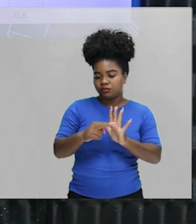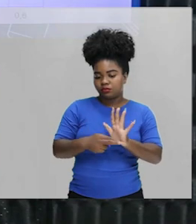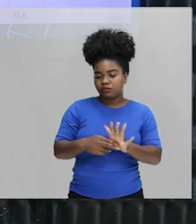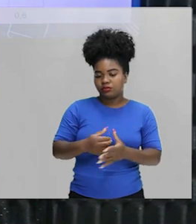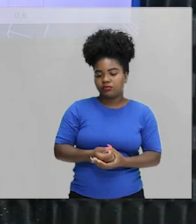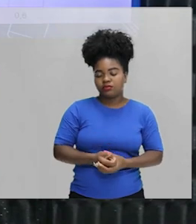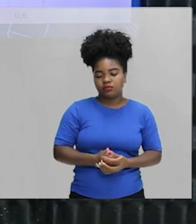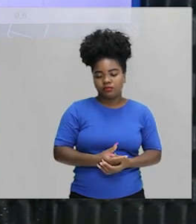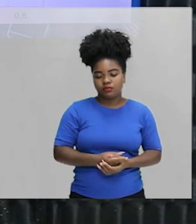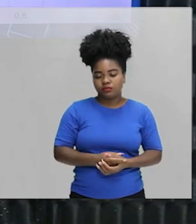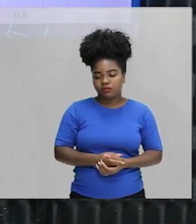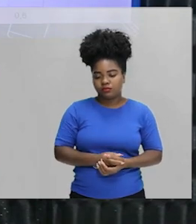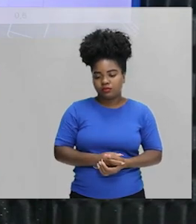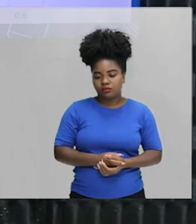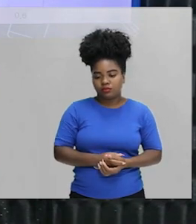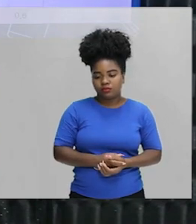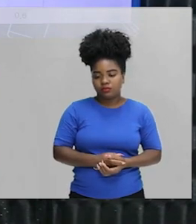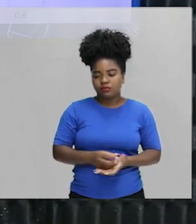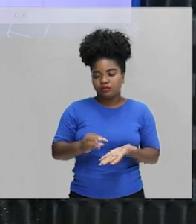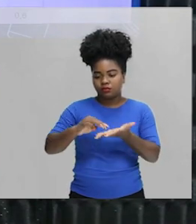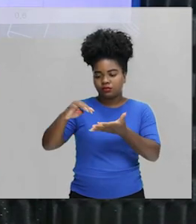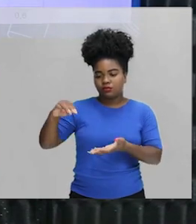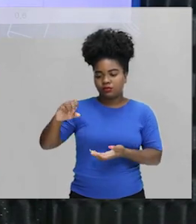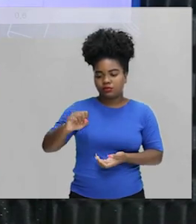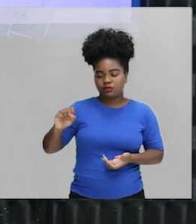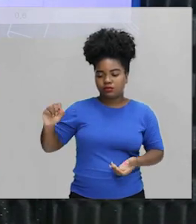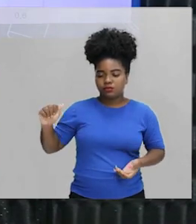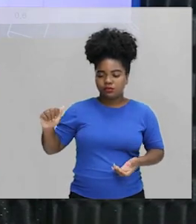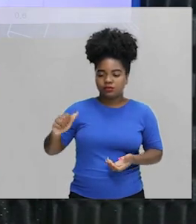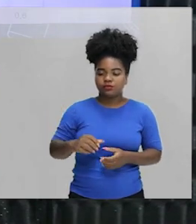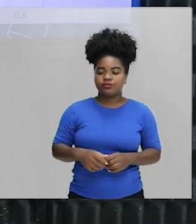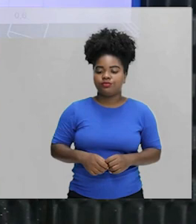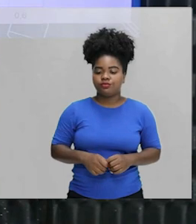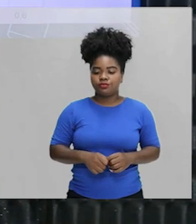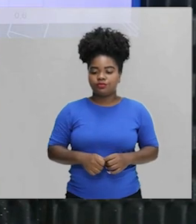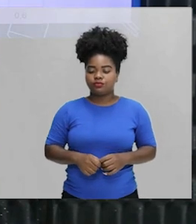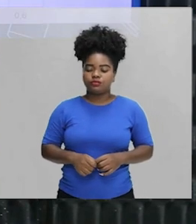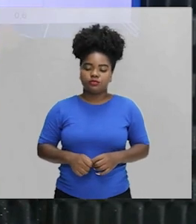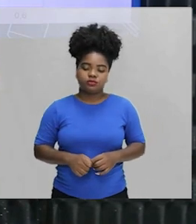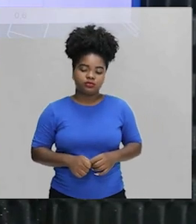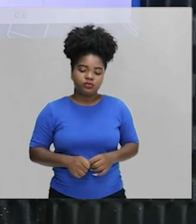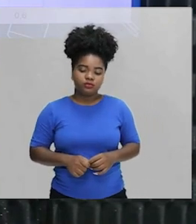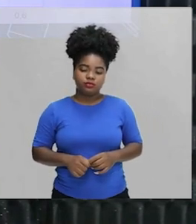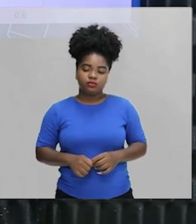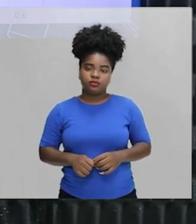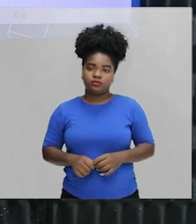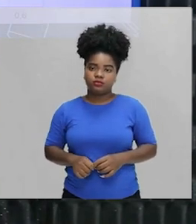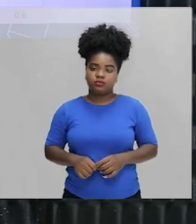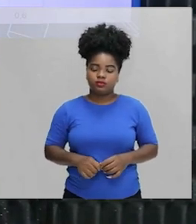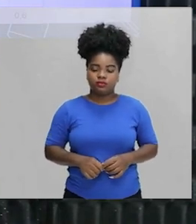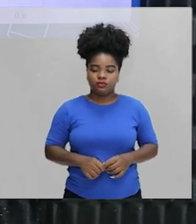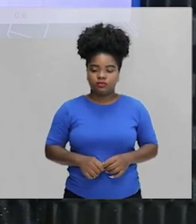mais luz tá ok a massa também ó percebo que quanto mais quente mais luz mais massivo ele